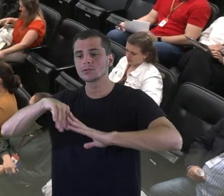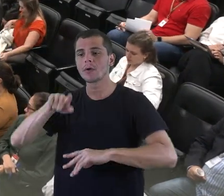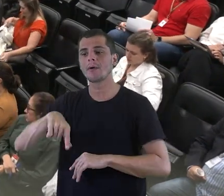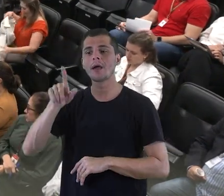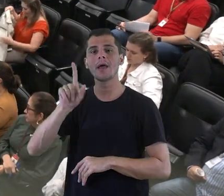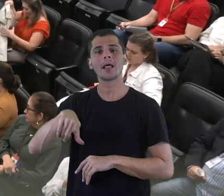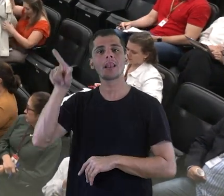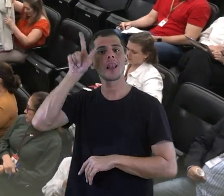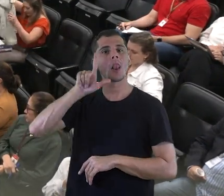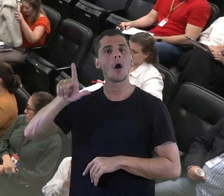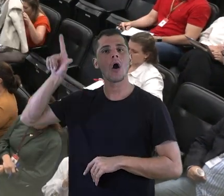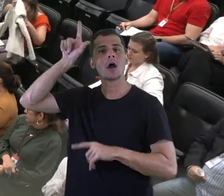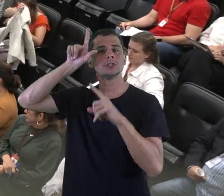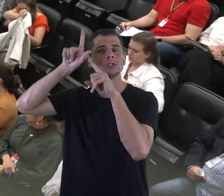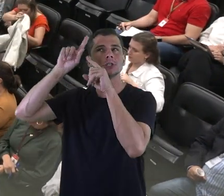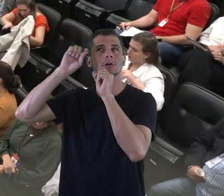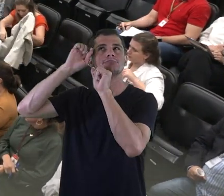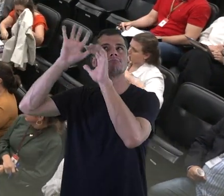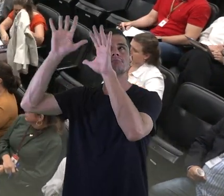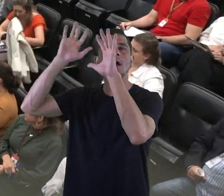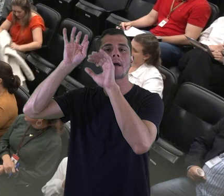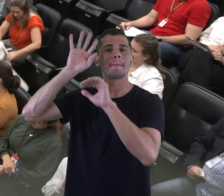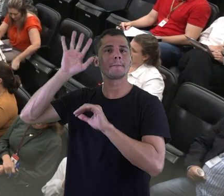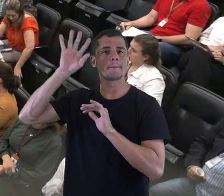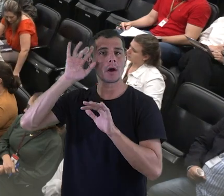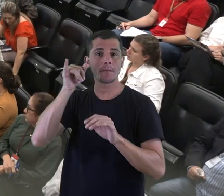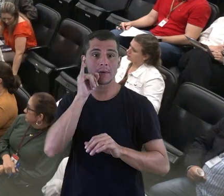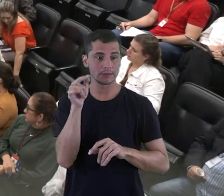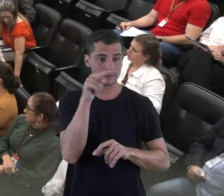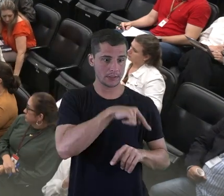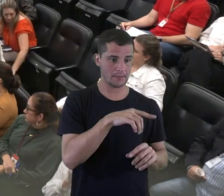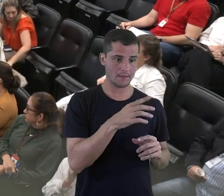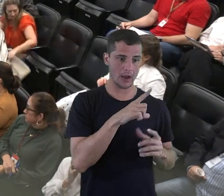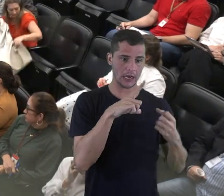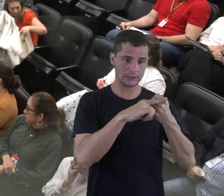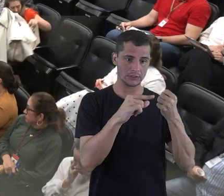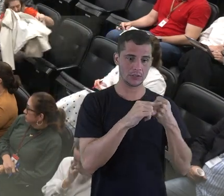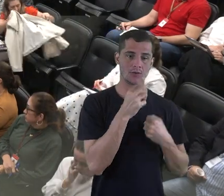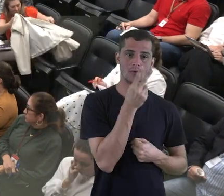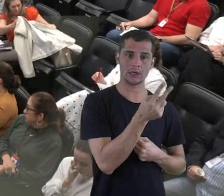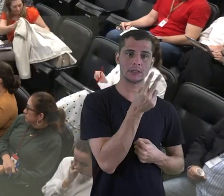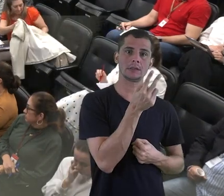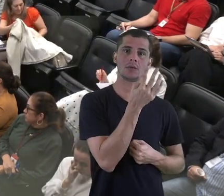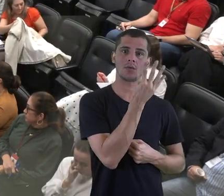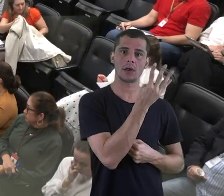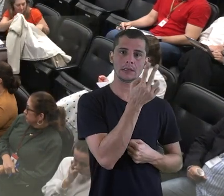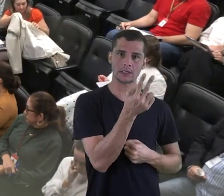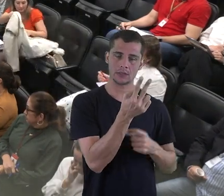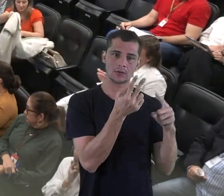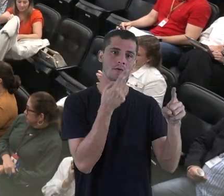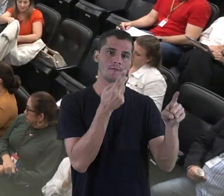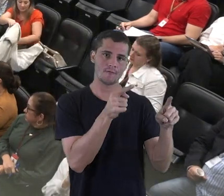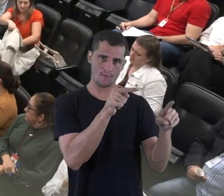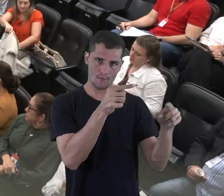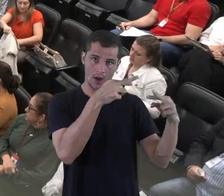serei responsabilizado quando eu provar aquilo que eu preciso provar é o mínimo para não responder